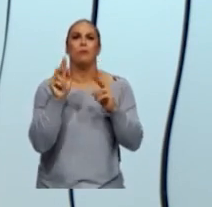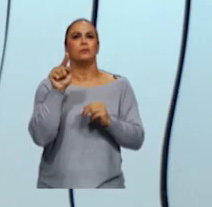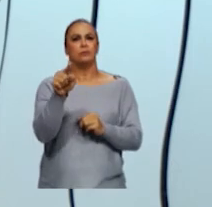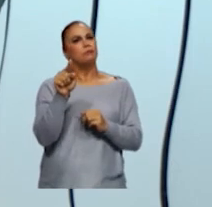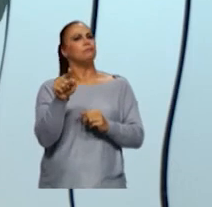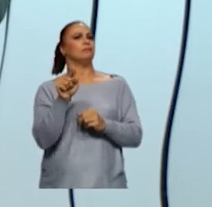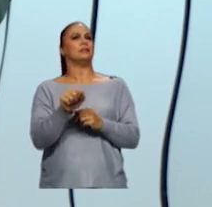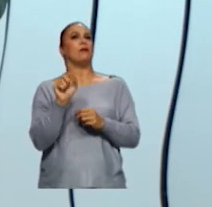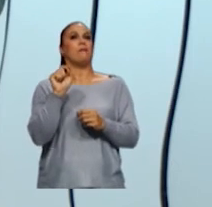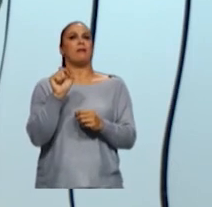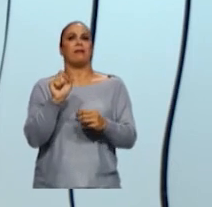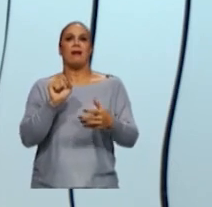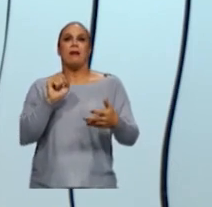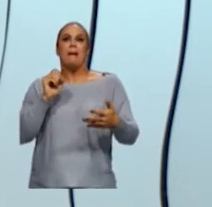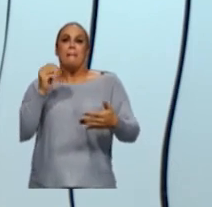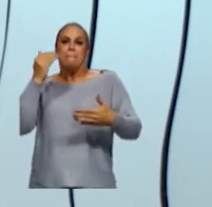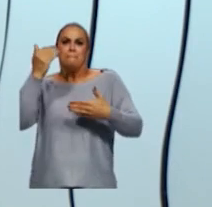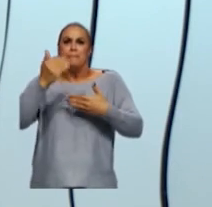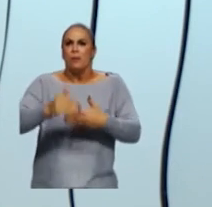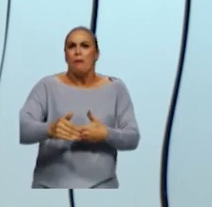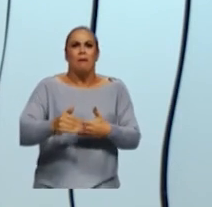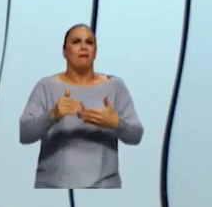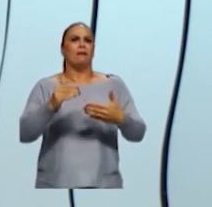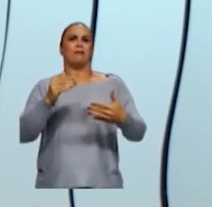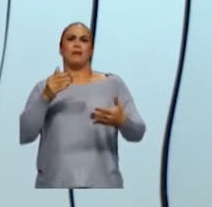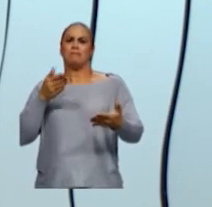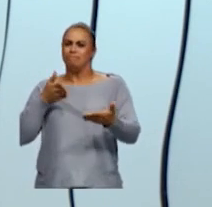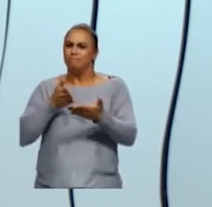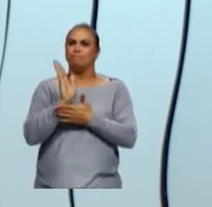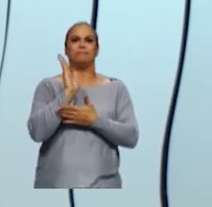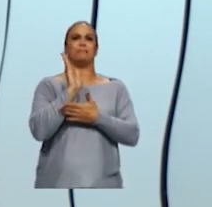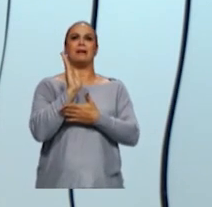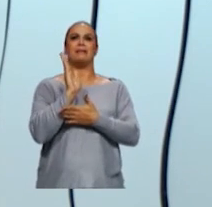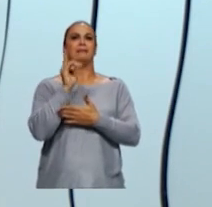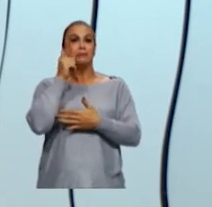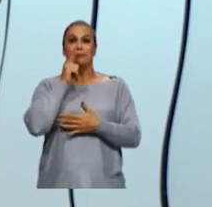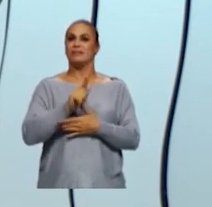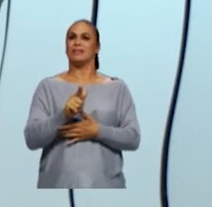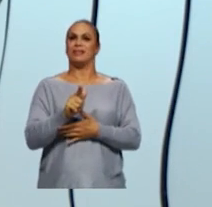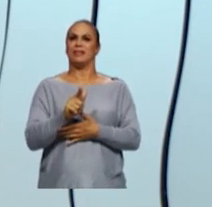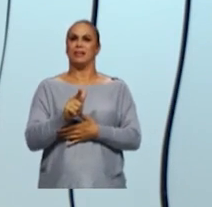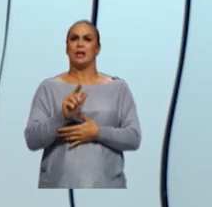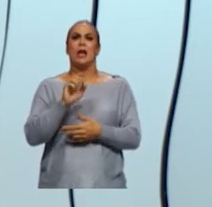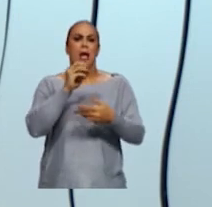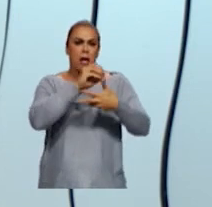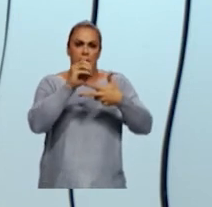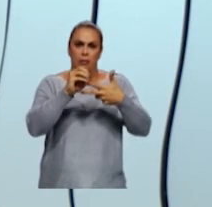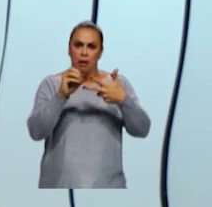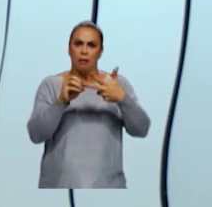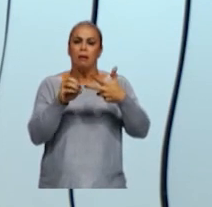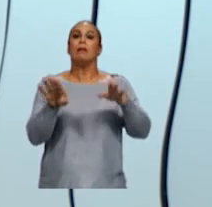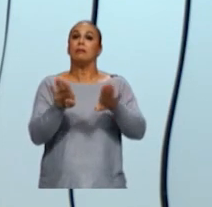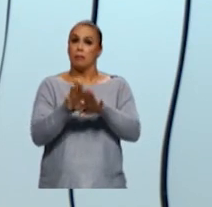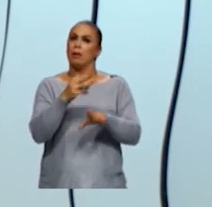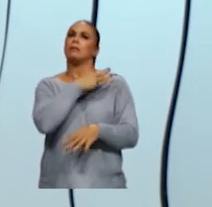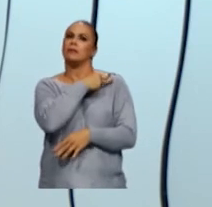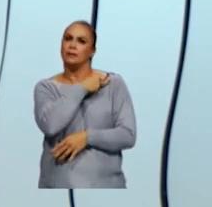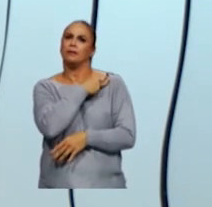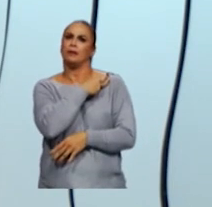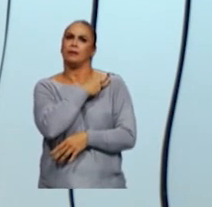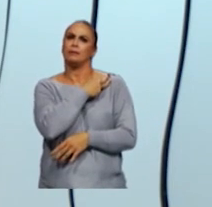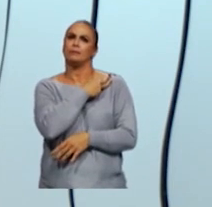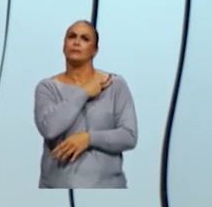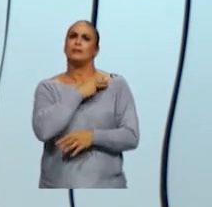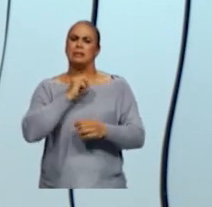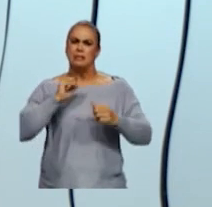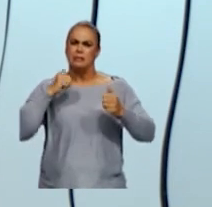só no Enem, no terceiro ano, né? Nesse ano tão conturbado. Continue estudando, não desanime, né? É